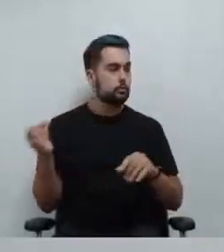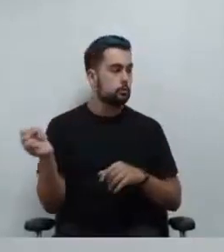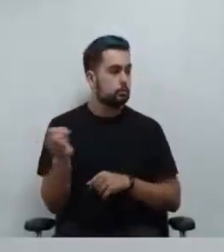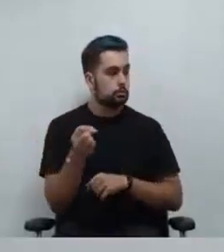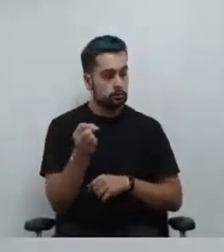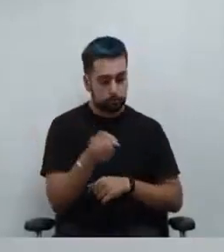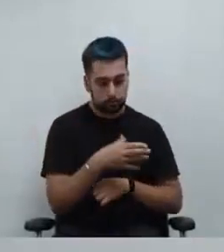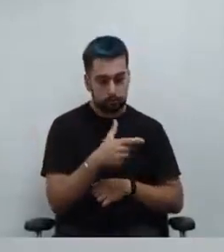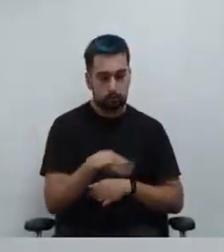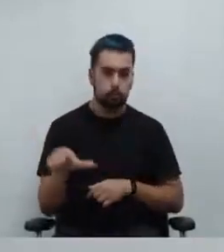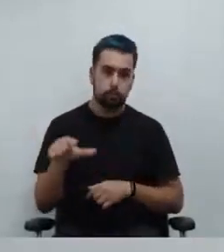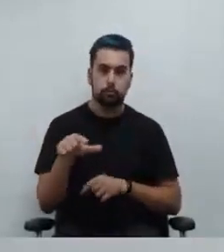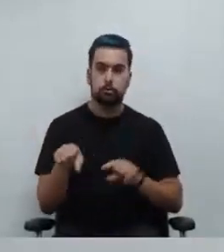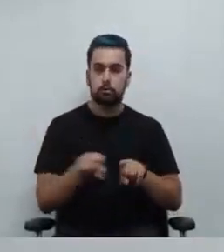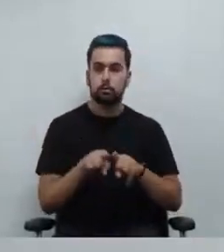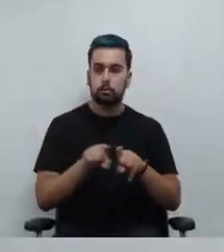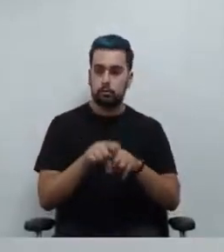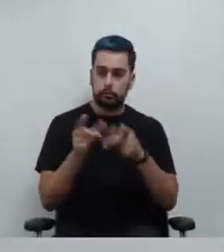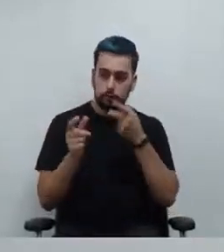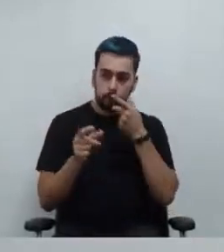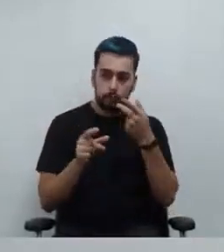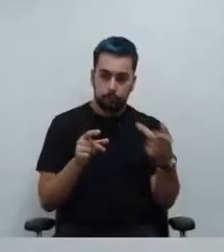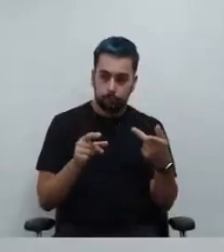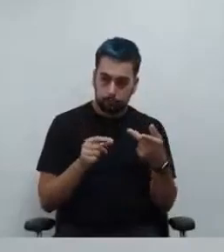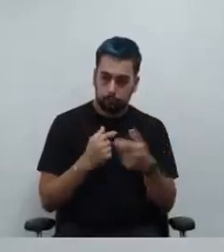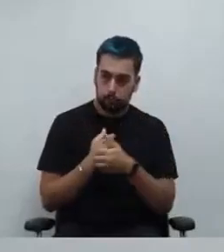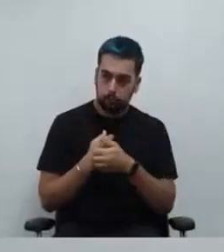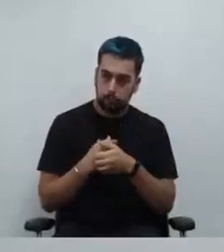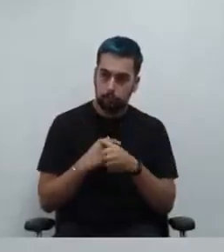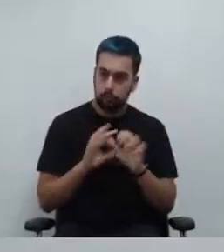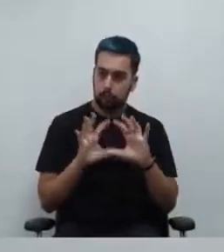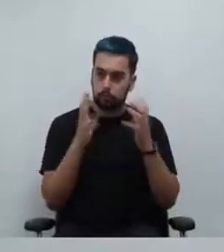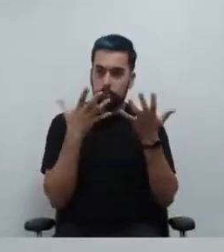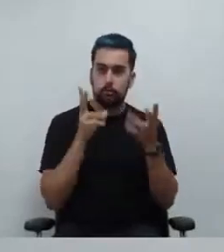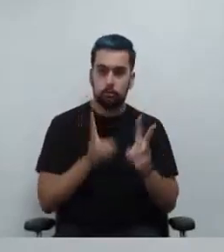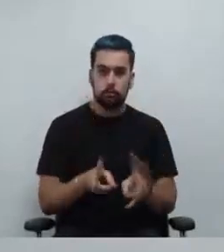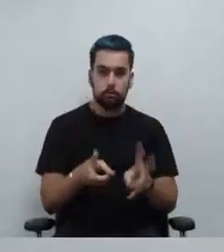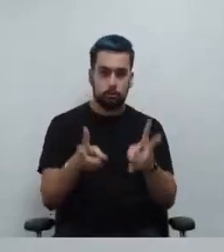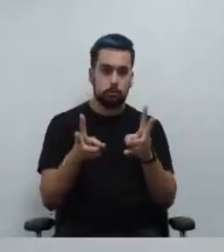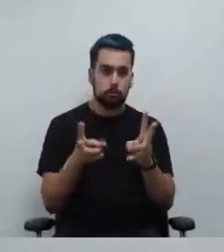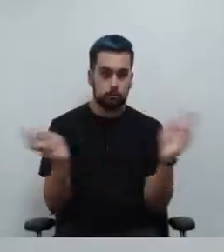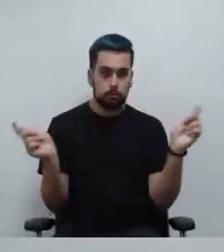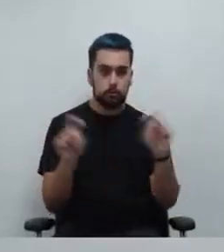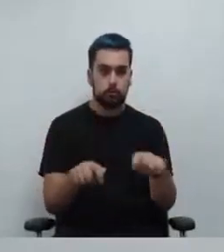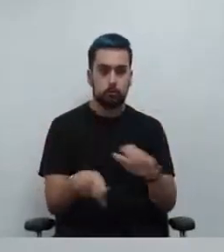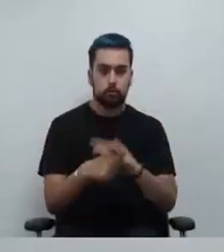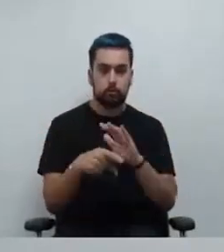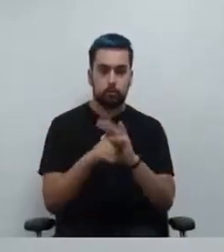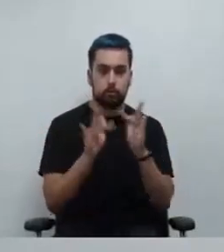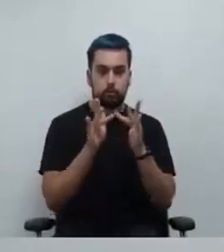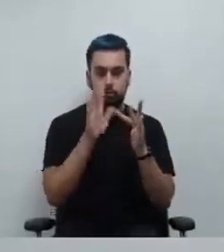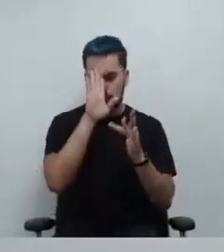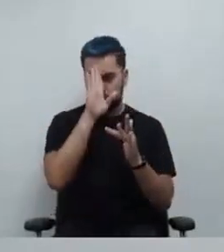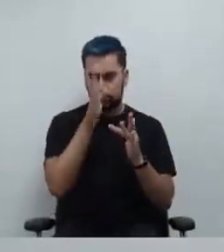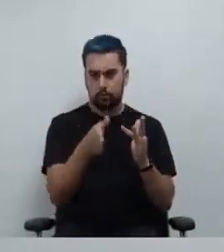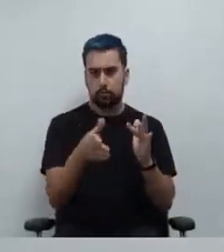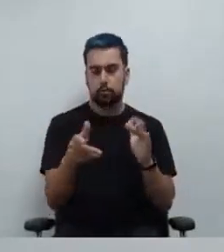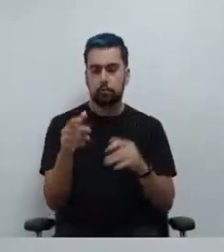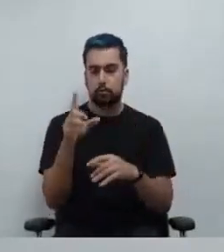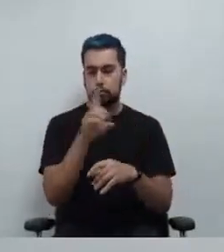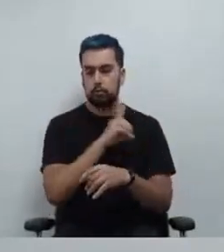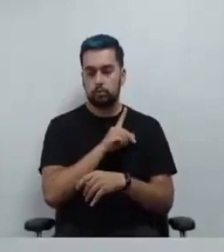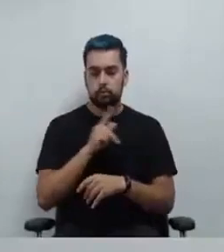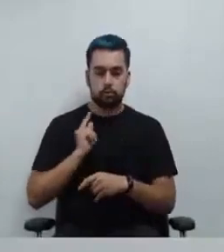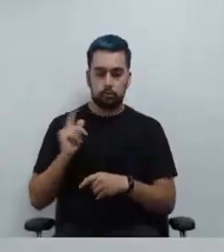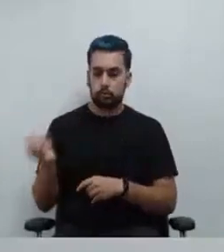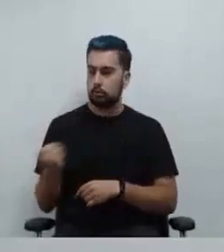oportunamente, e dizer também nessa ocasião sempre a possibilidade de fazer contato direto com os defensores, novos